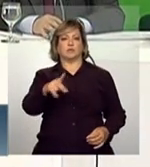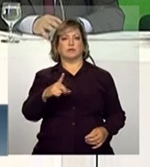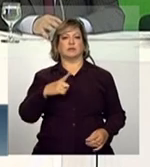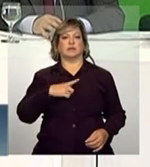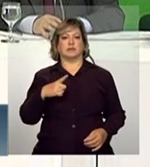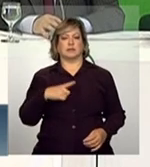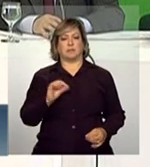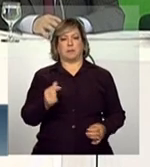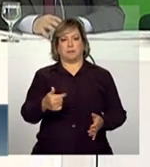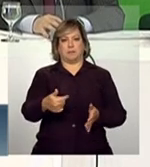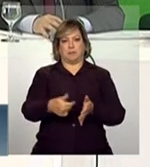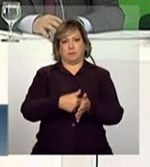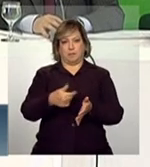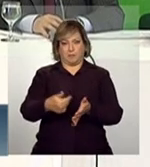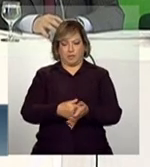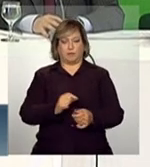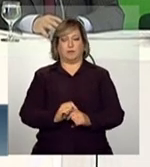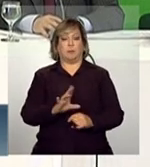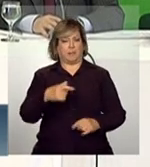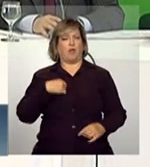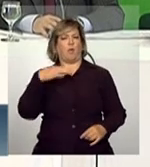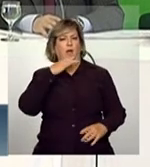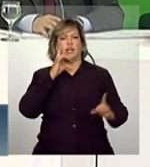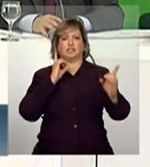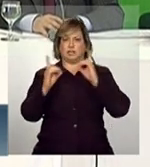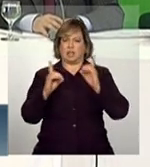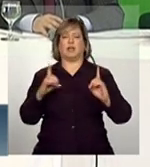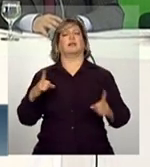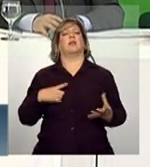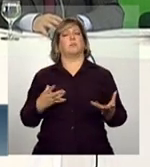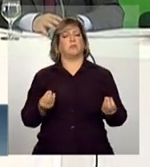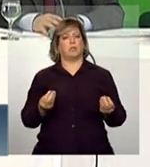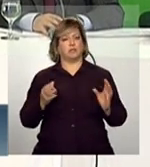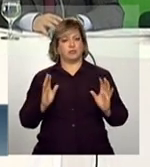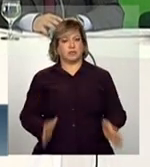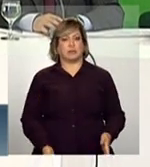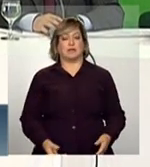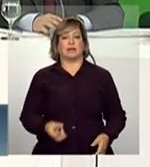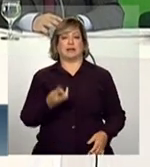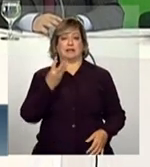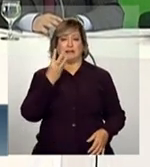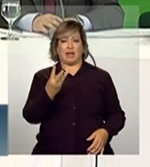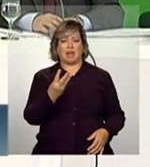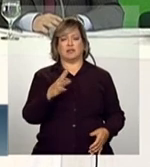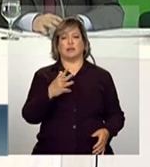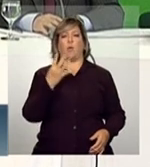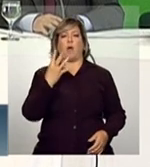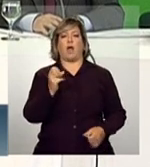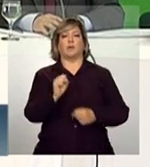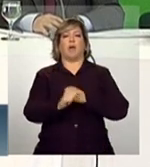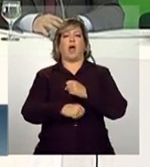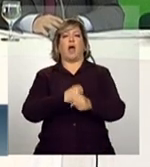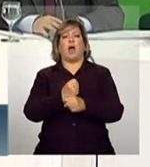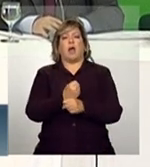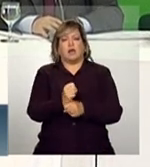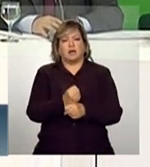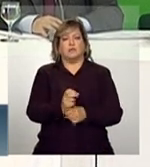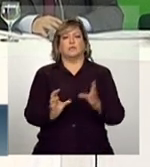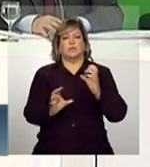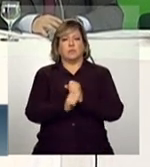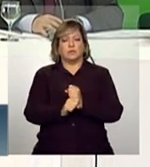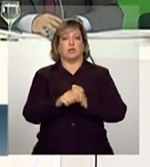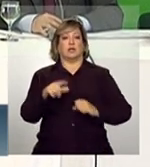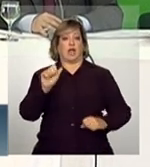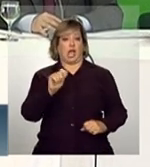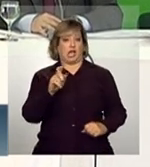que diálogo houve muito. Nós ouvimos ao longo de 3, 4 anos os agentes, as